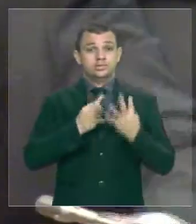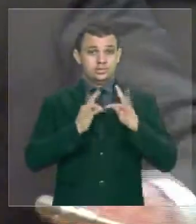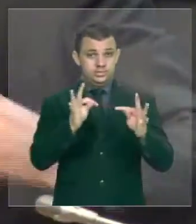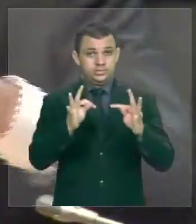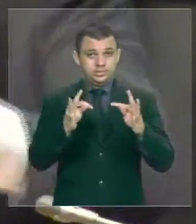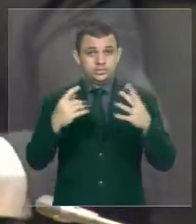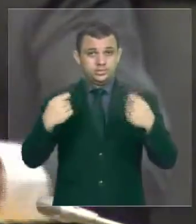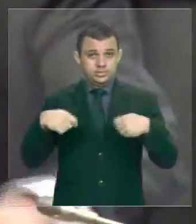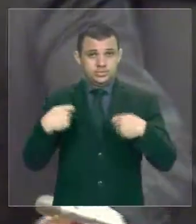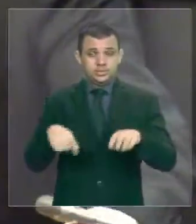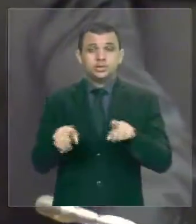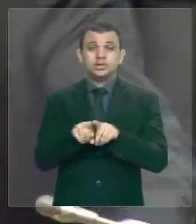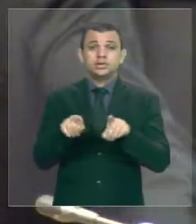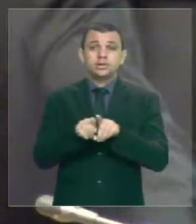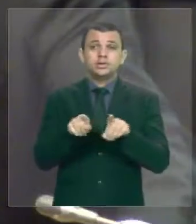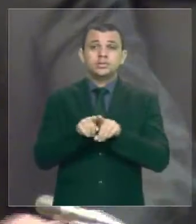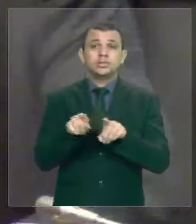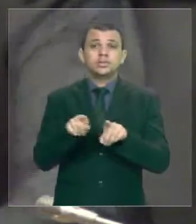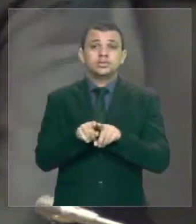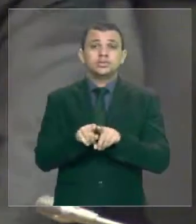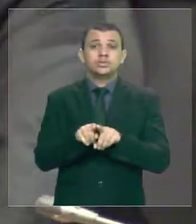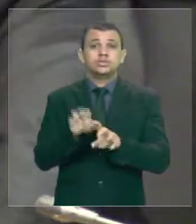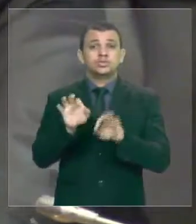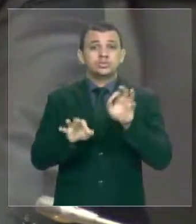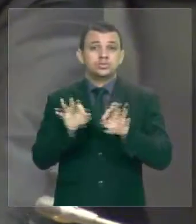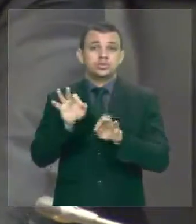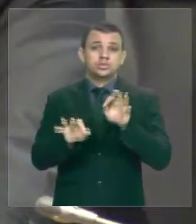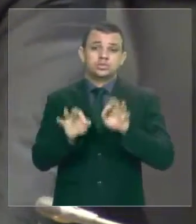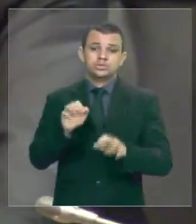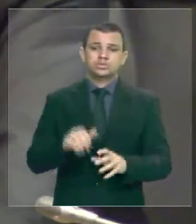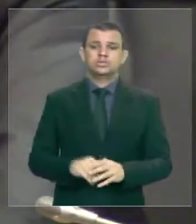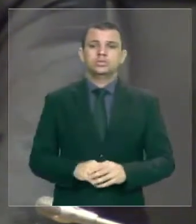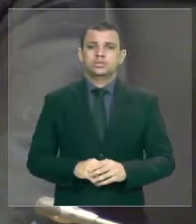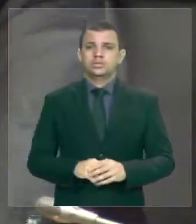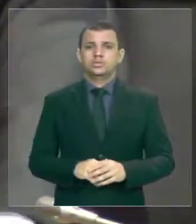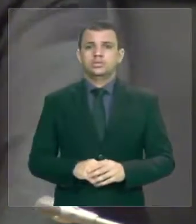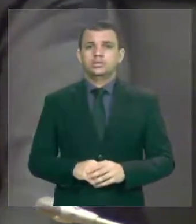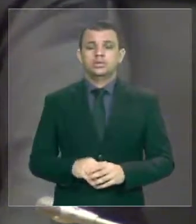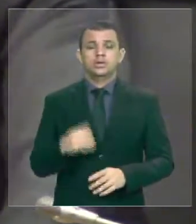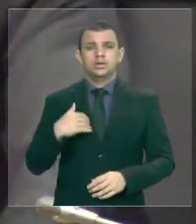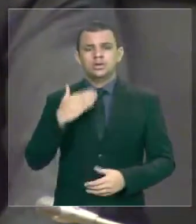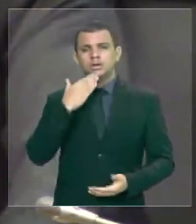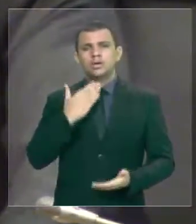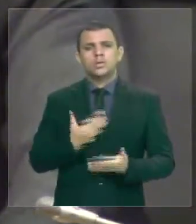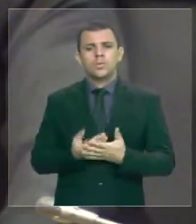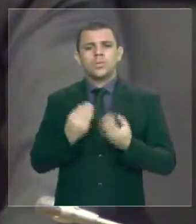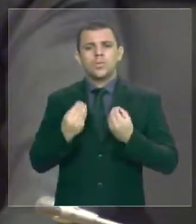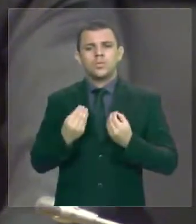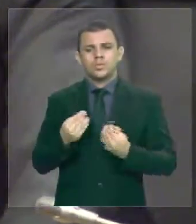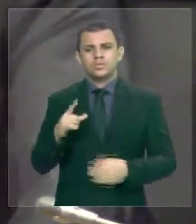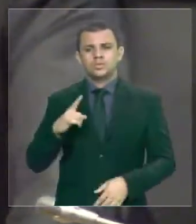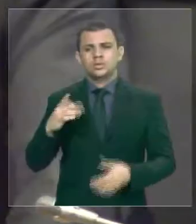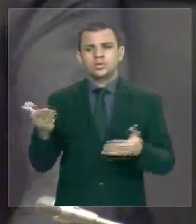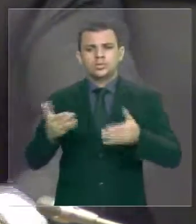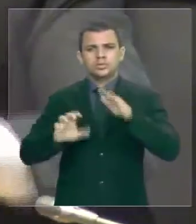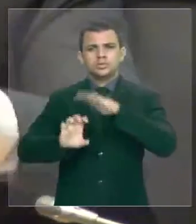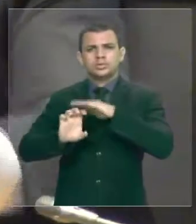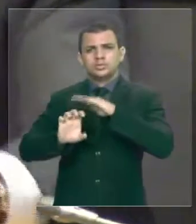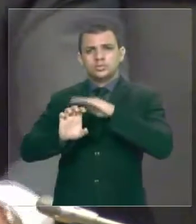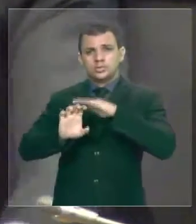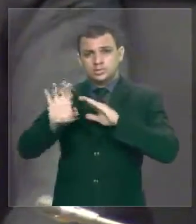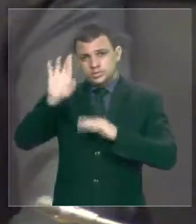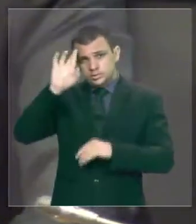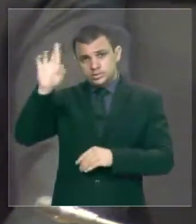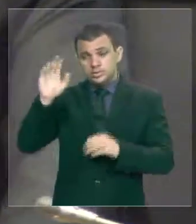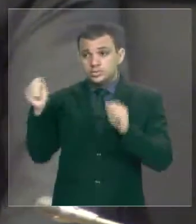Me espanta muito hoje ver empresário do ramo que, junto com